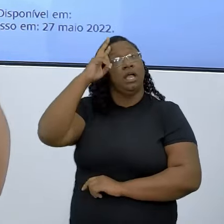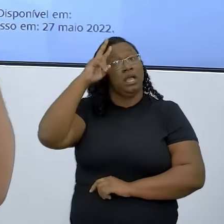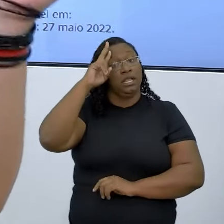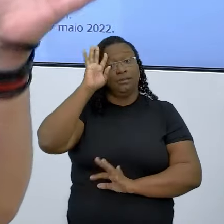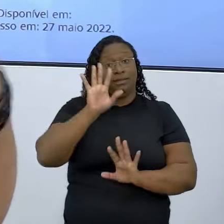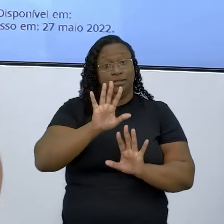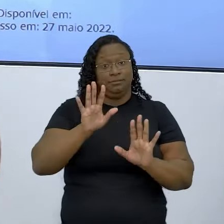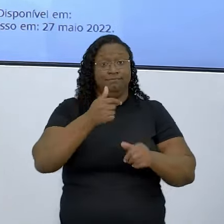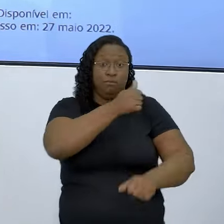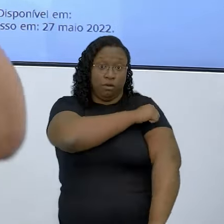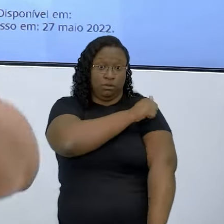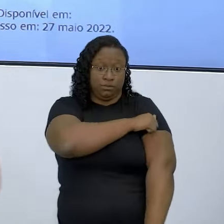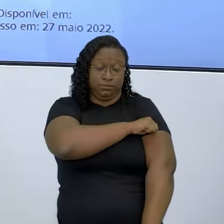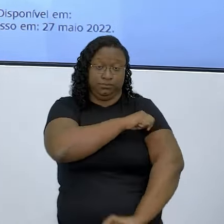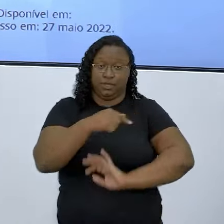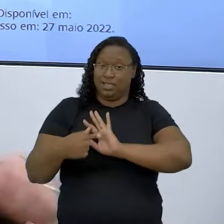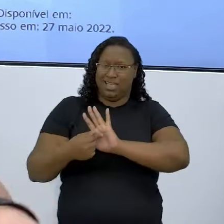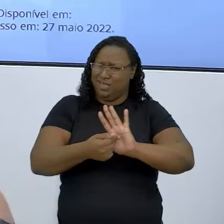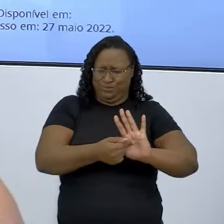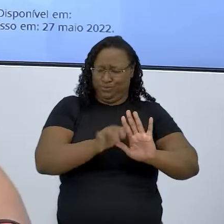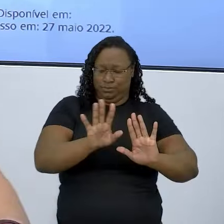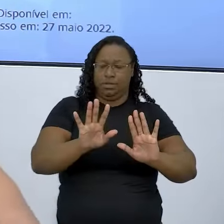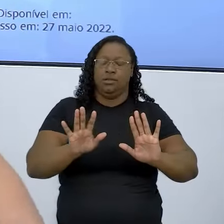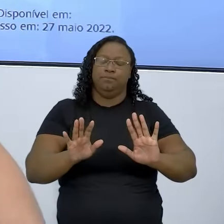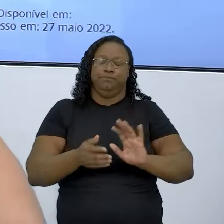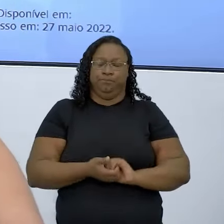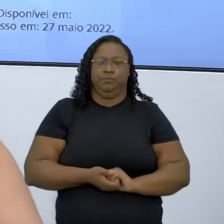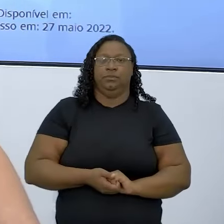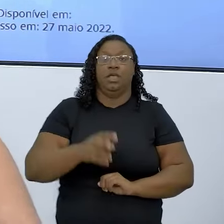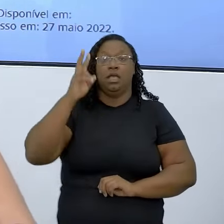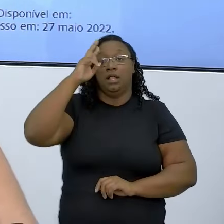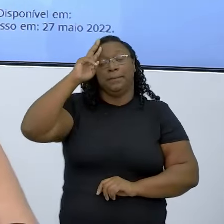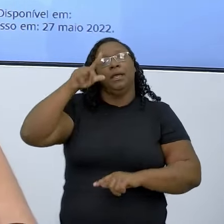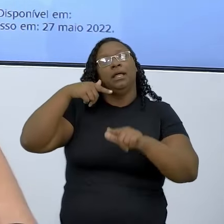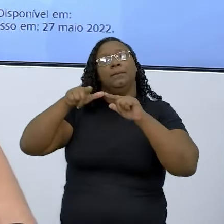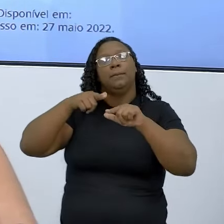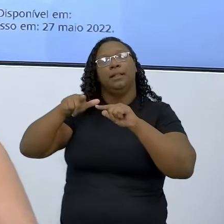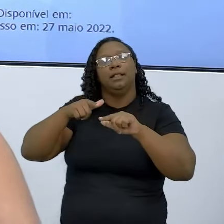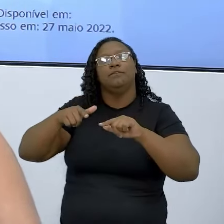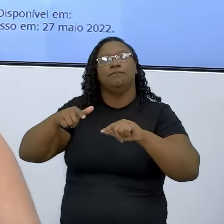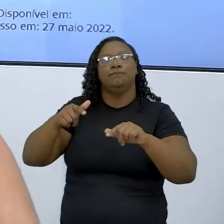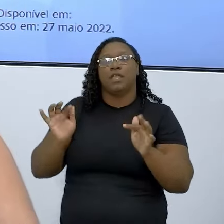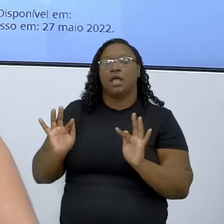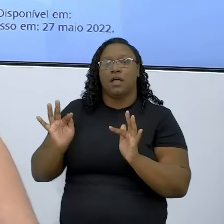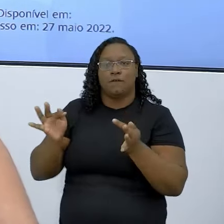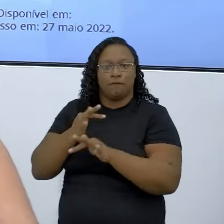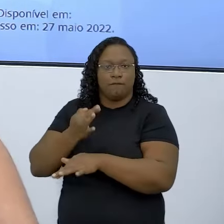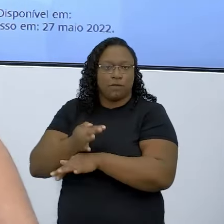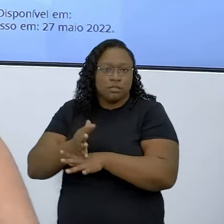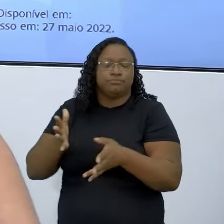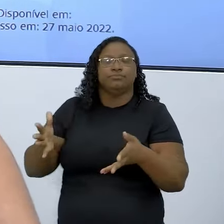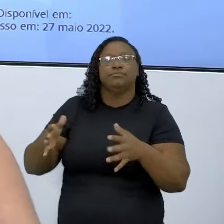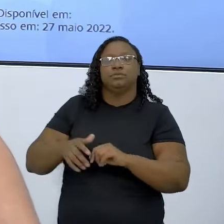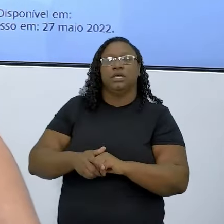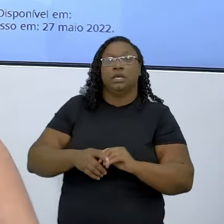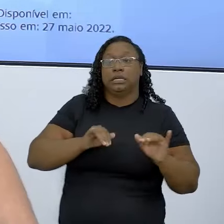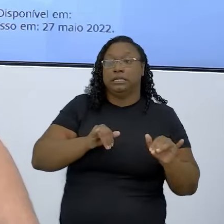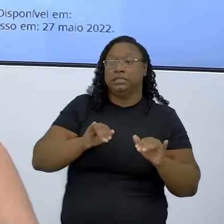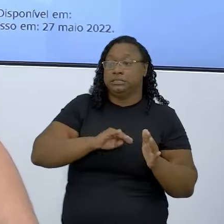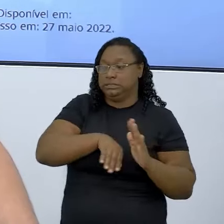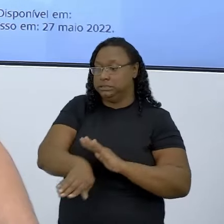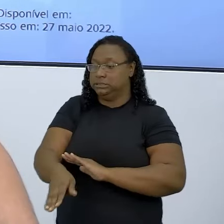expor, né? Eu vou expor, mas não vou expor. Que eu lembro que ele trabalhava na feira. E aí ele saía da escola, ele ia